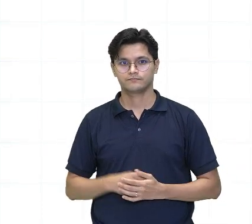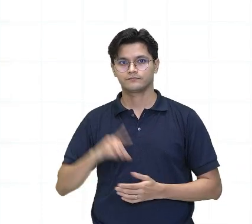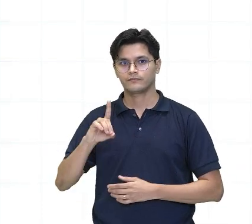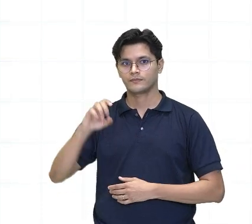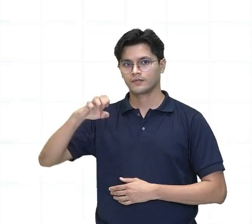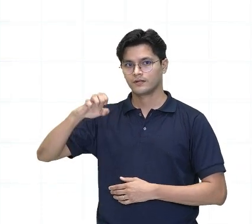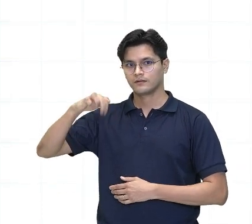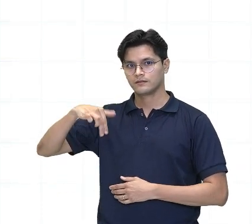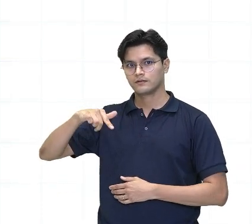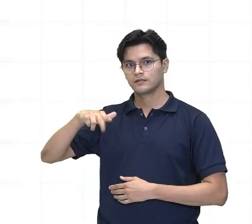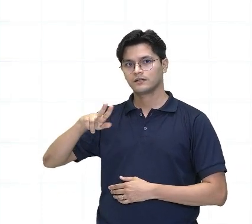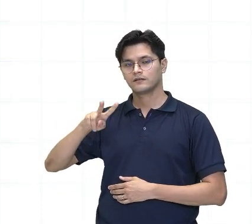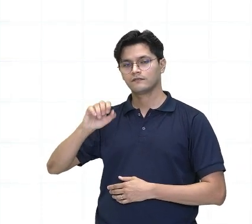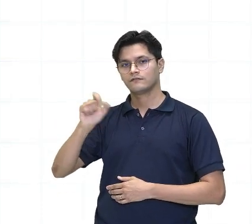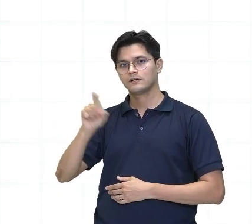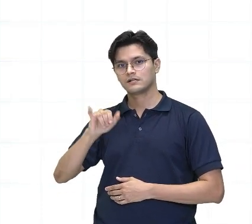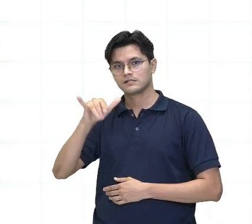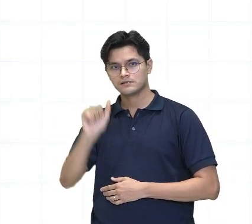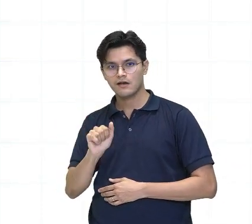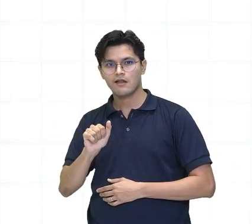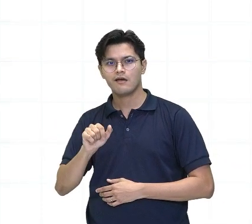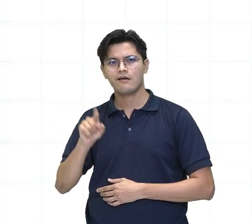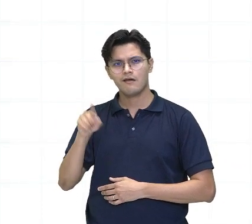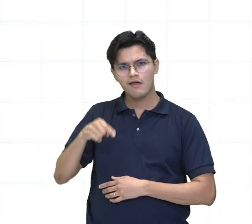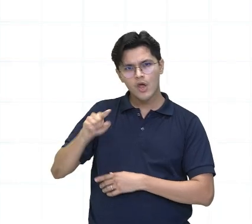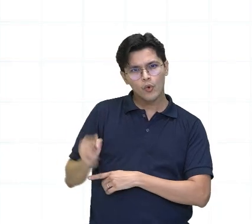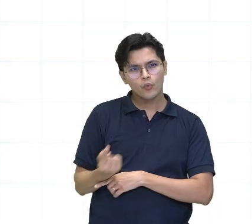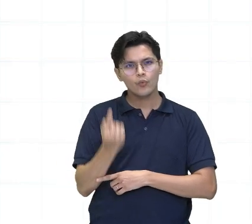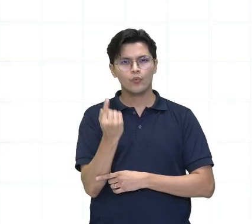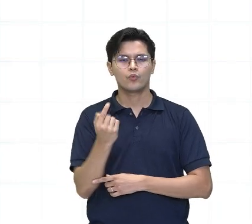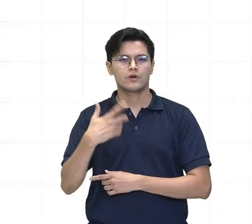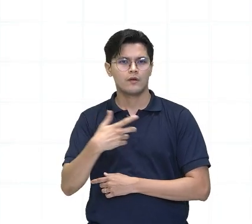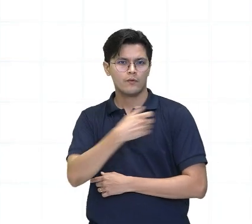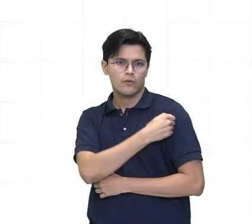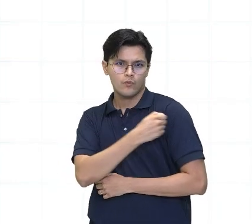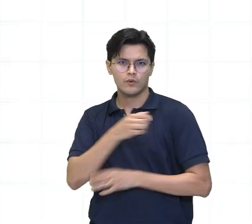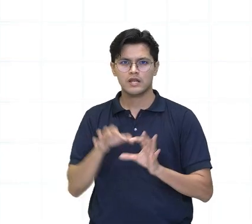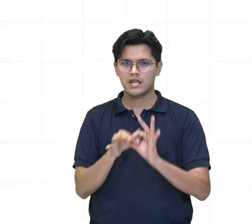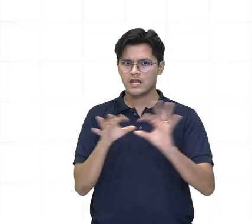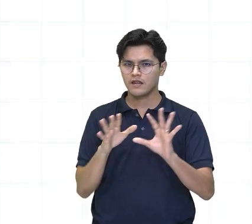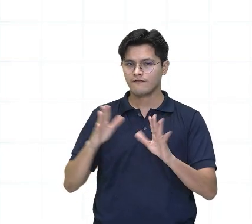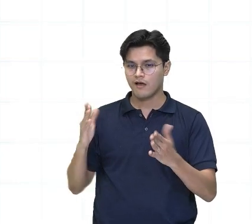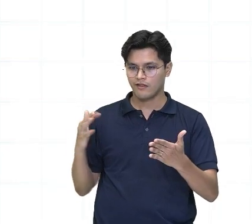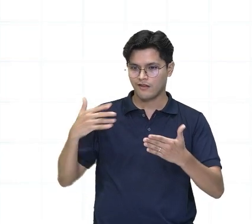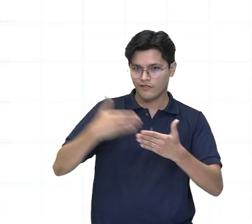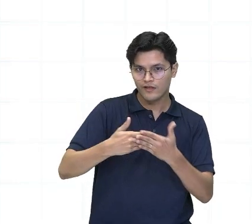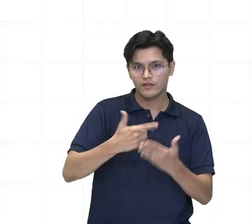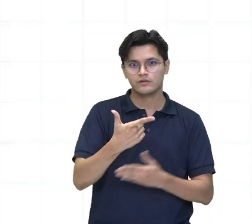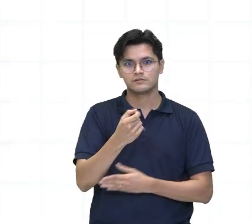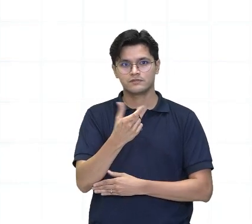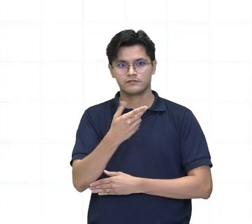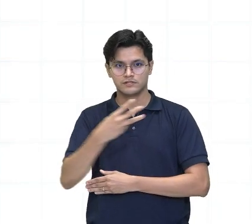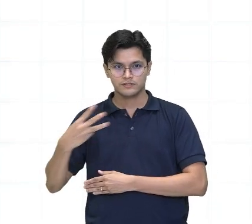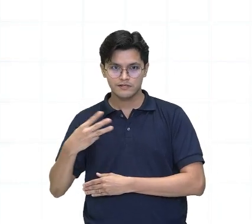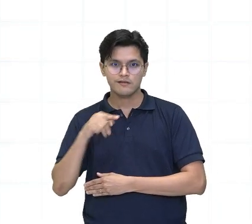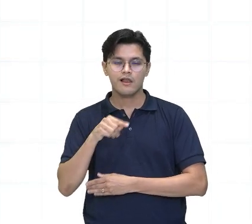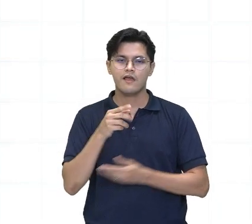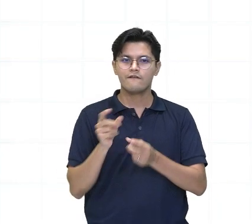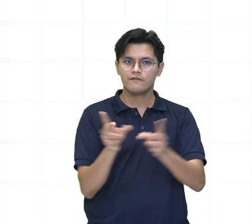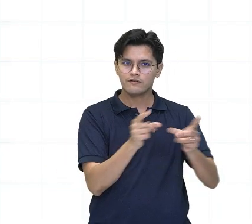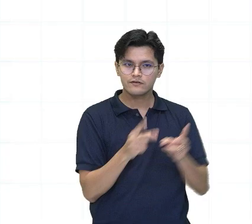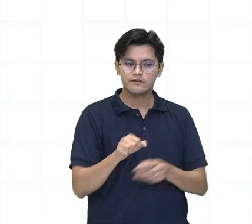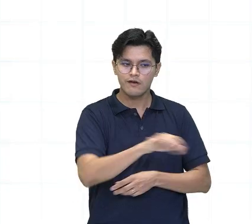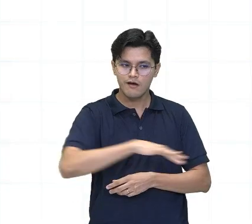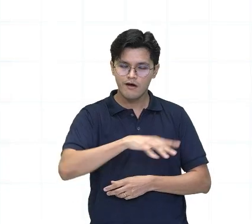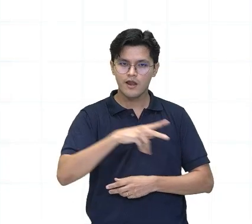imunizante disponível até 2023. Ela é vendida na rede privada e recomendada para pessoas de 9 a 45